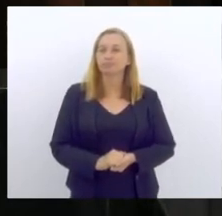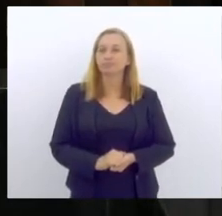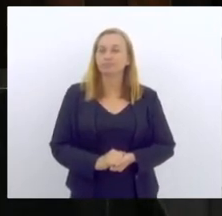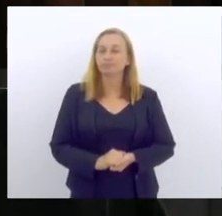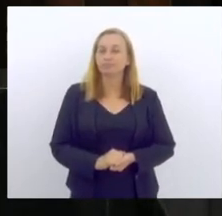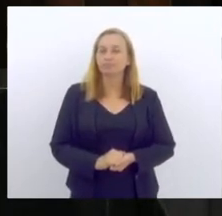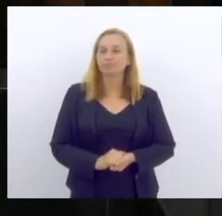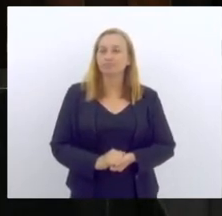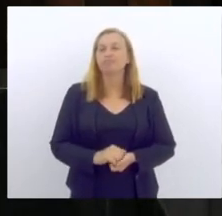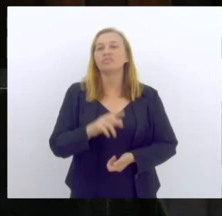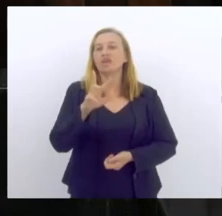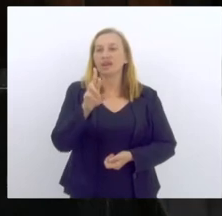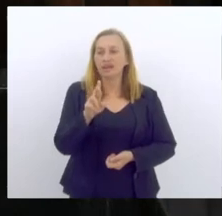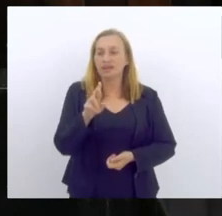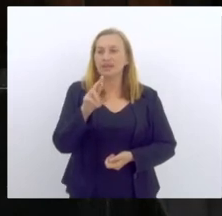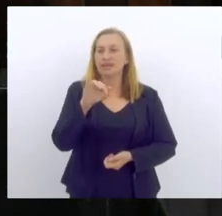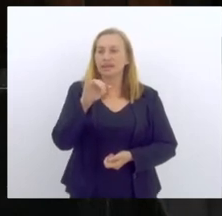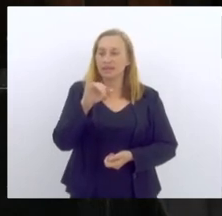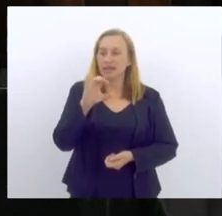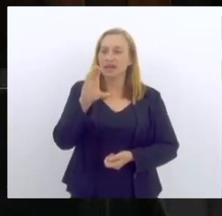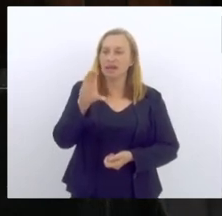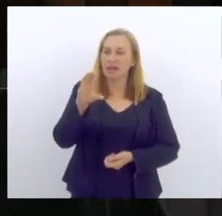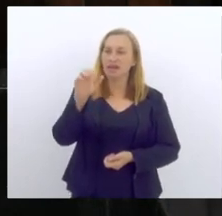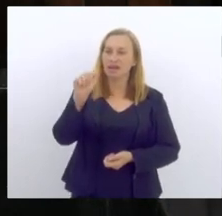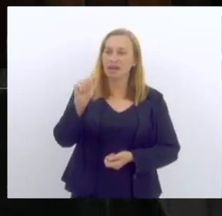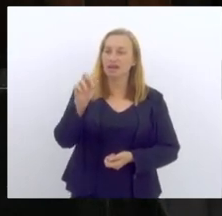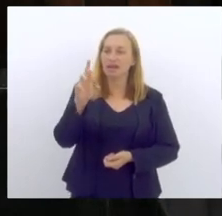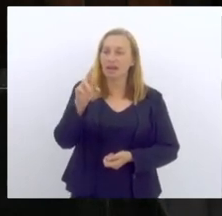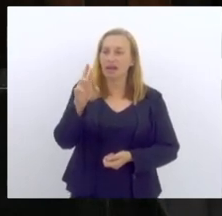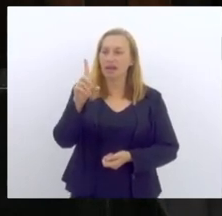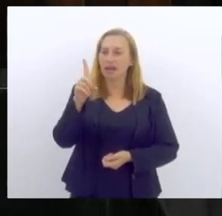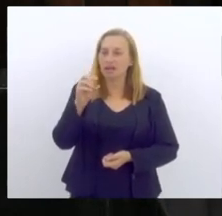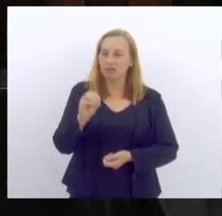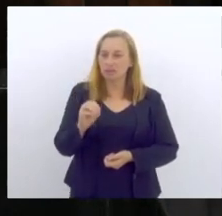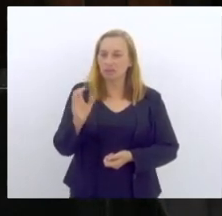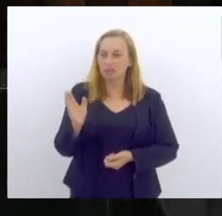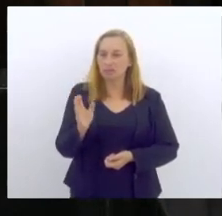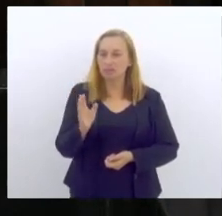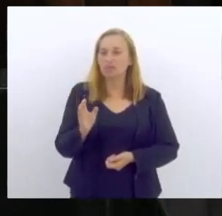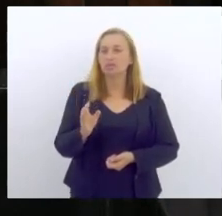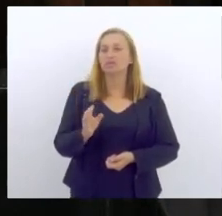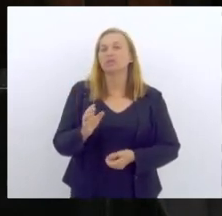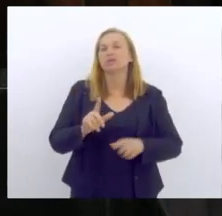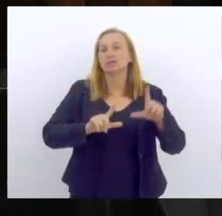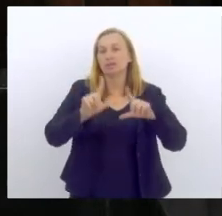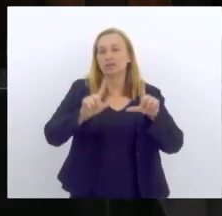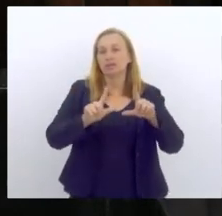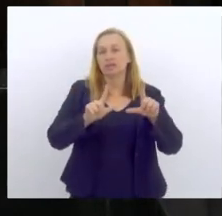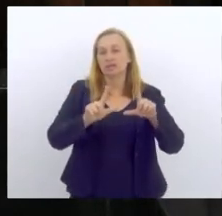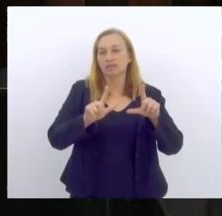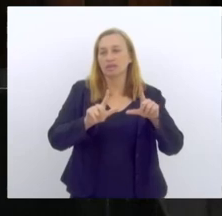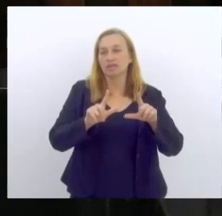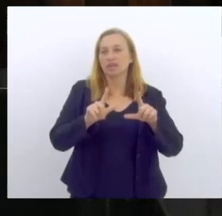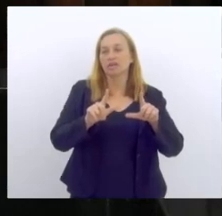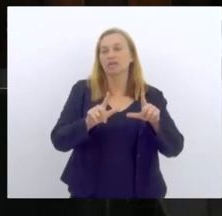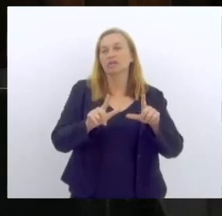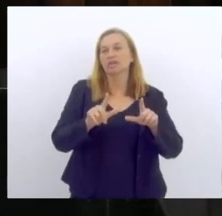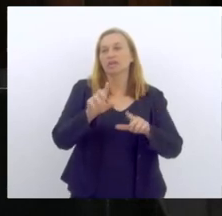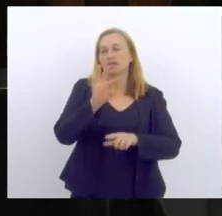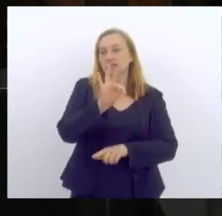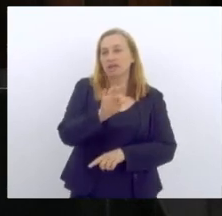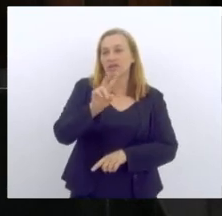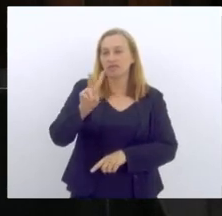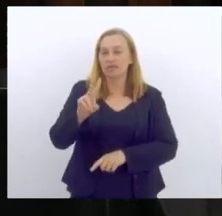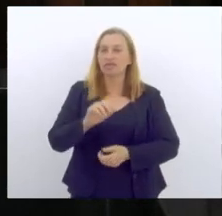meu caro Ricardo Amaral Rei da Noite pioneiro da nossa rede tv amigo de toda a nossa família amigo de esmerino